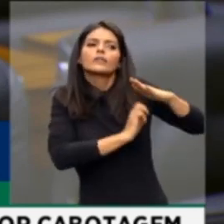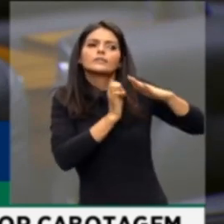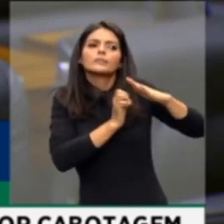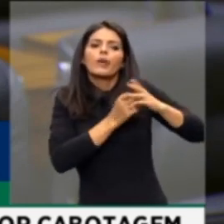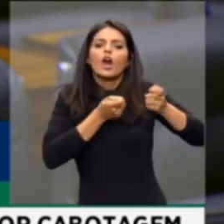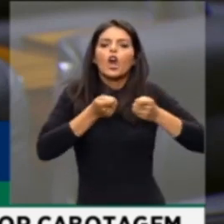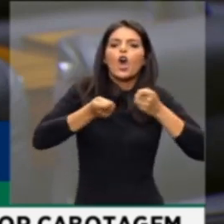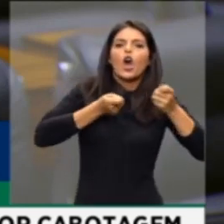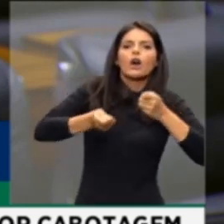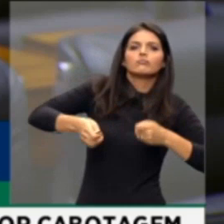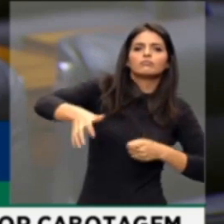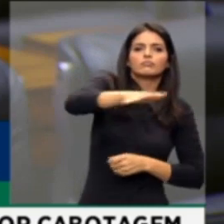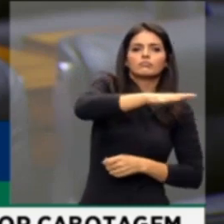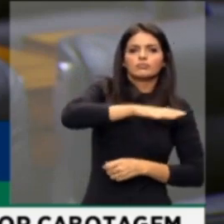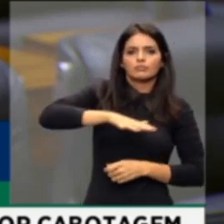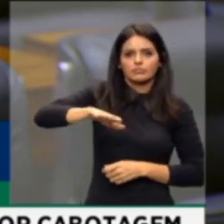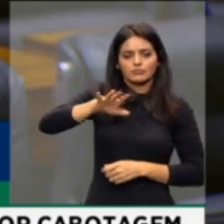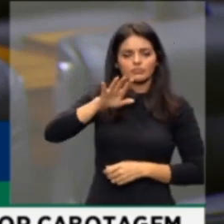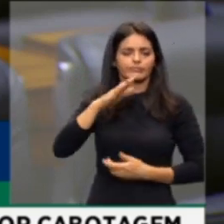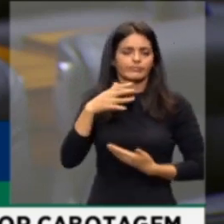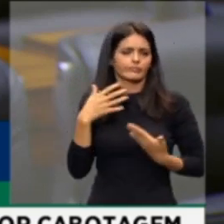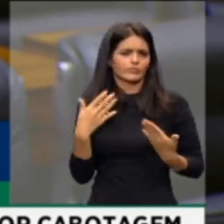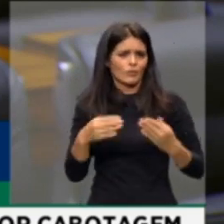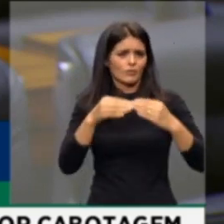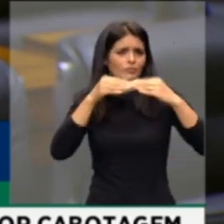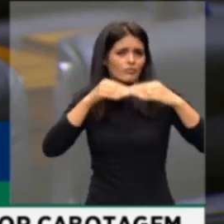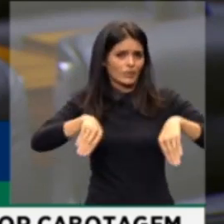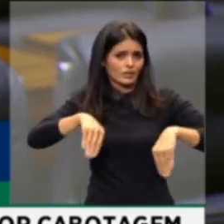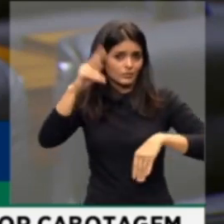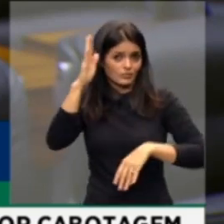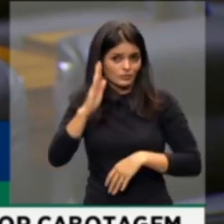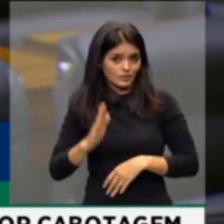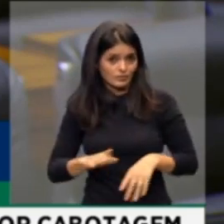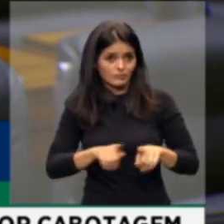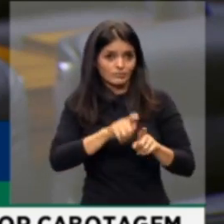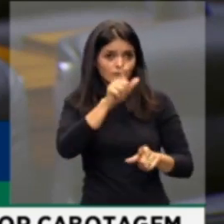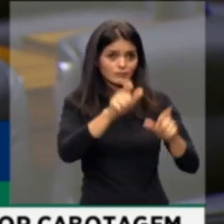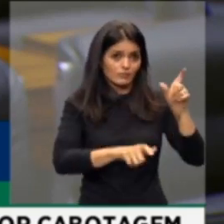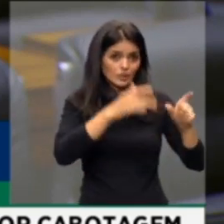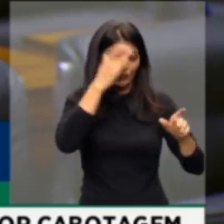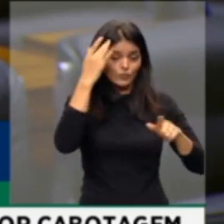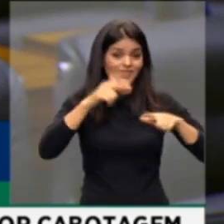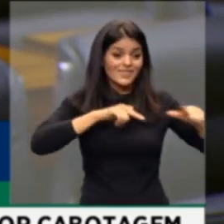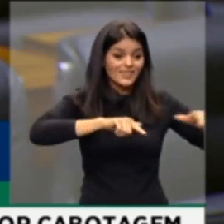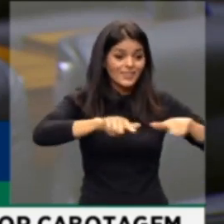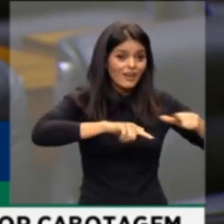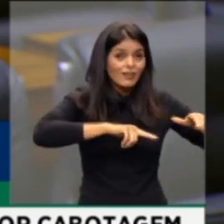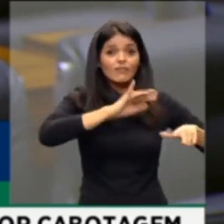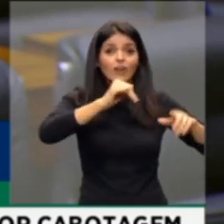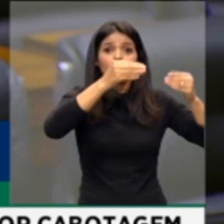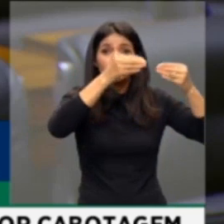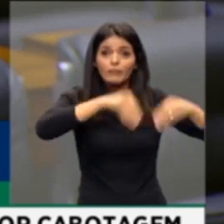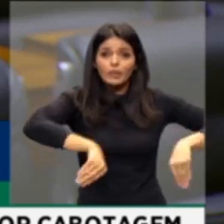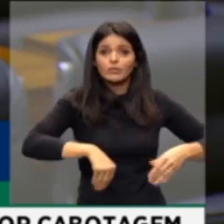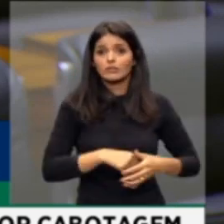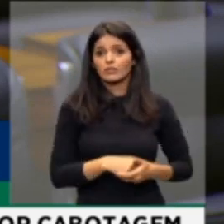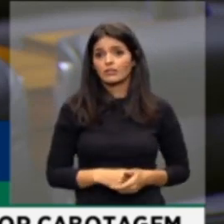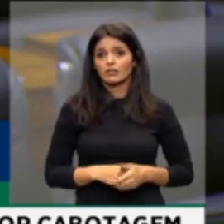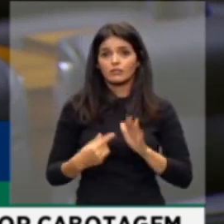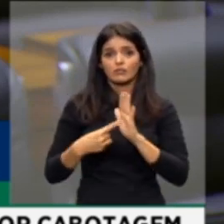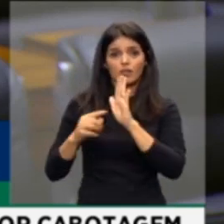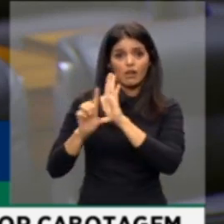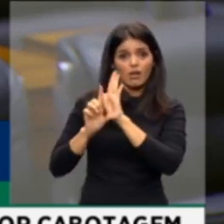empresas. Isso é prejudicial ao país, prejudicial aos trabalhadores marítimos, que vão ser, inclusive, regidos por normas